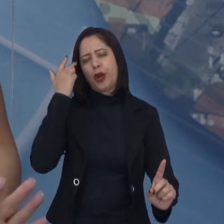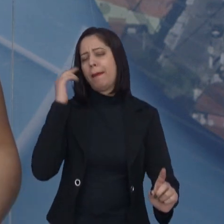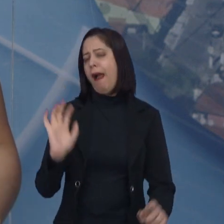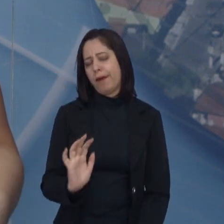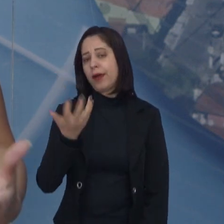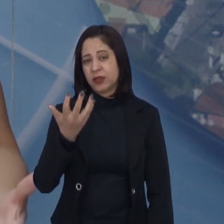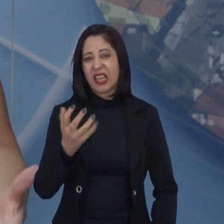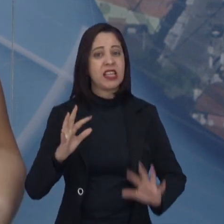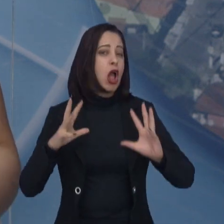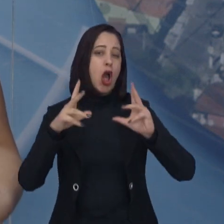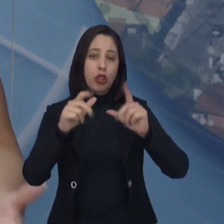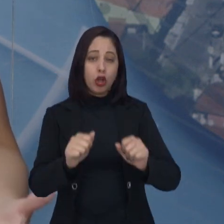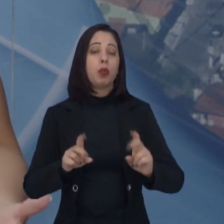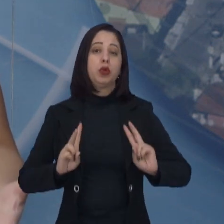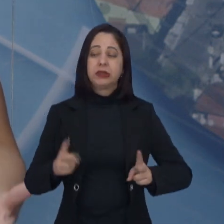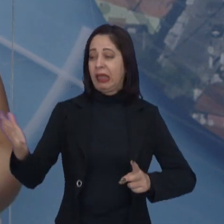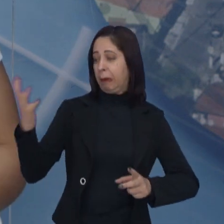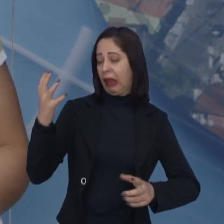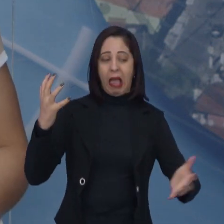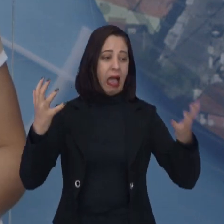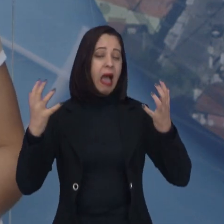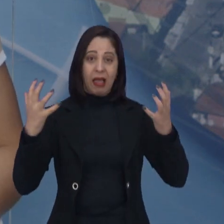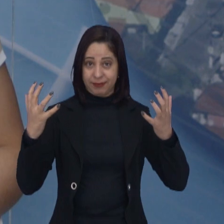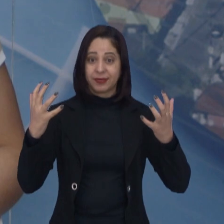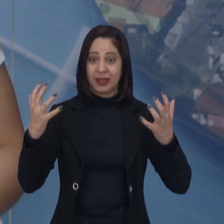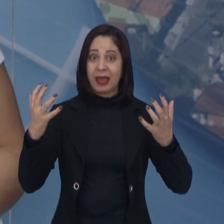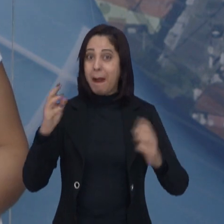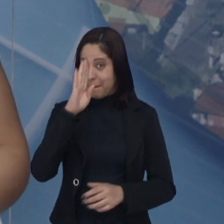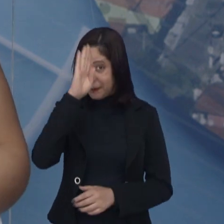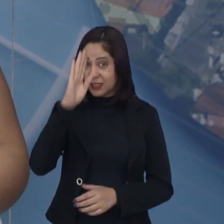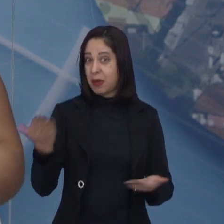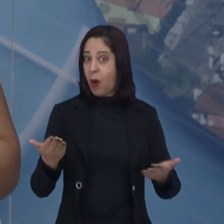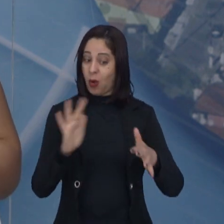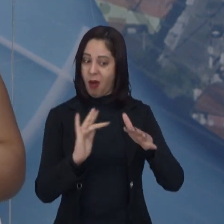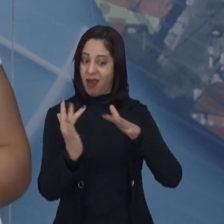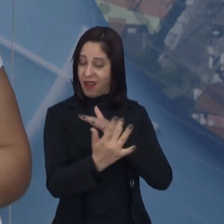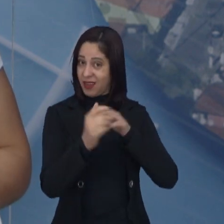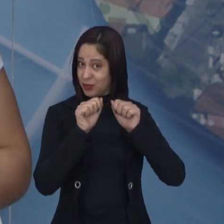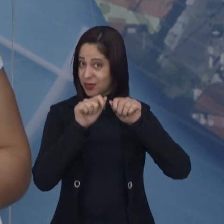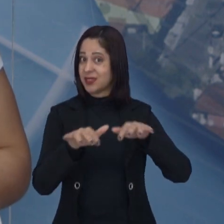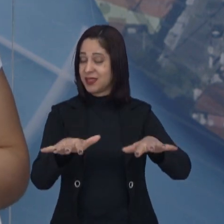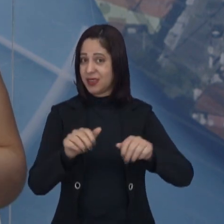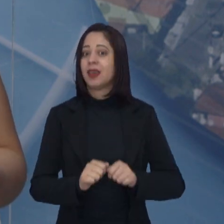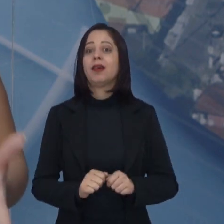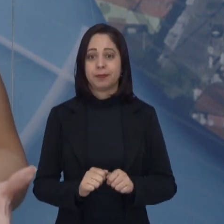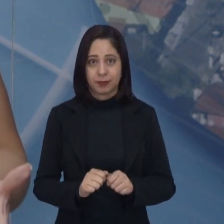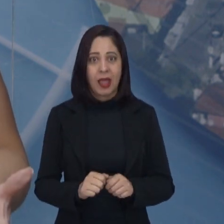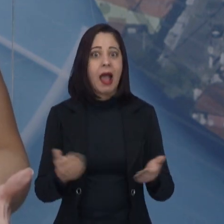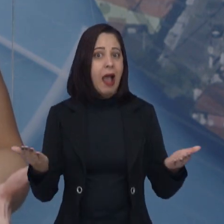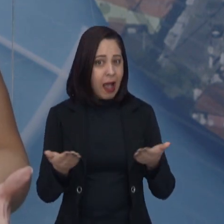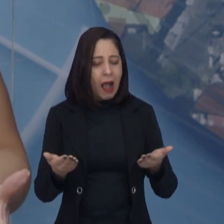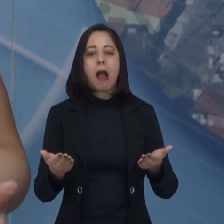é influenciador de alguma forma, ainda mais na era das redes sociais. Este mercado está em